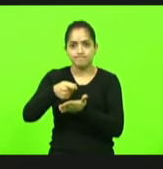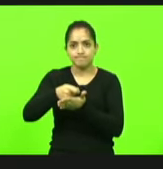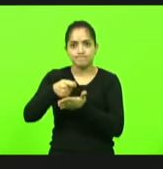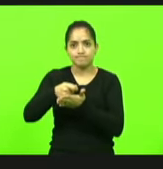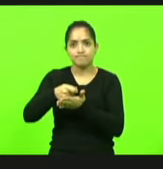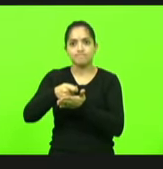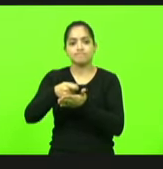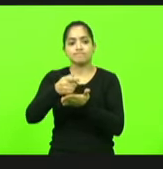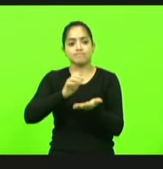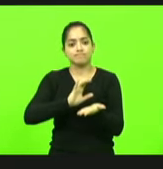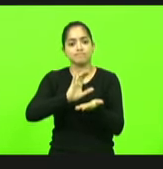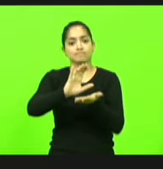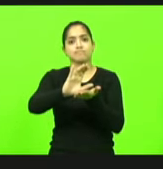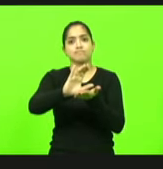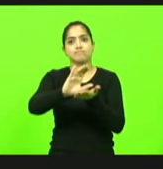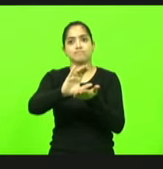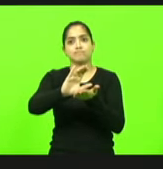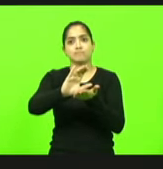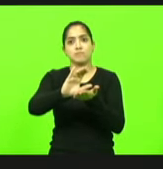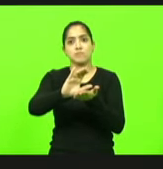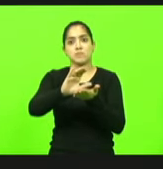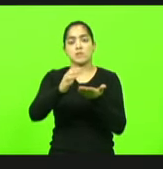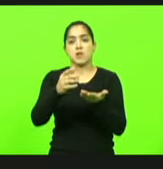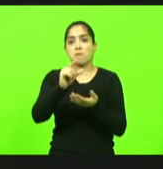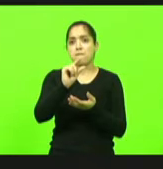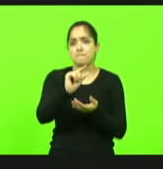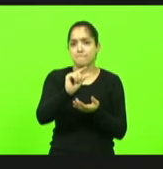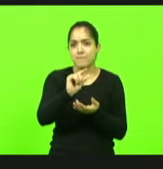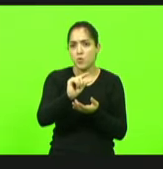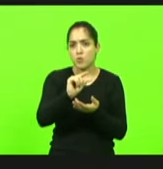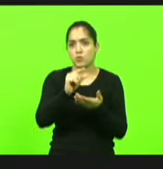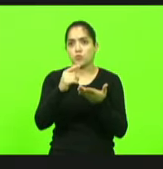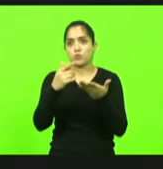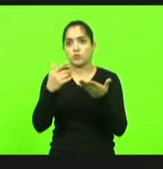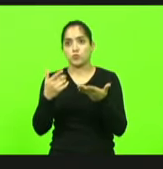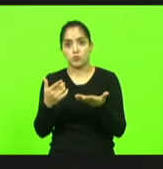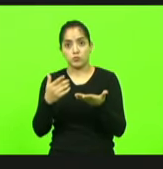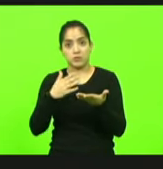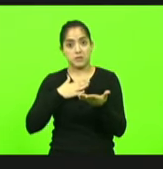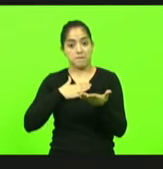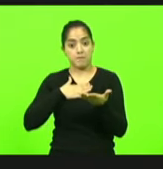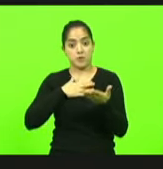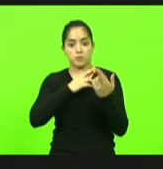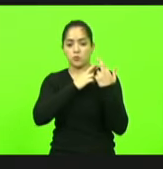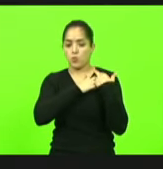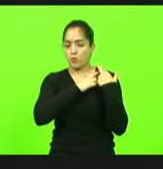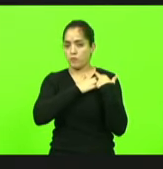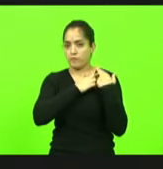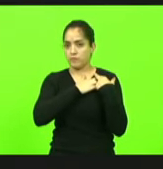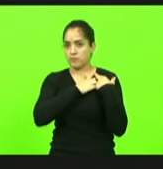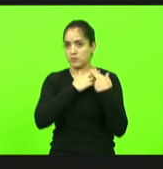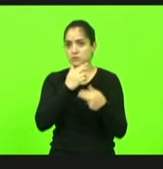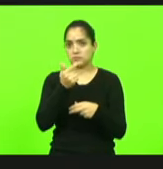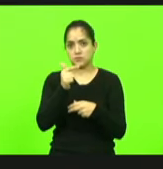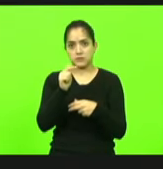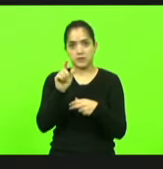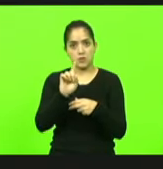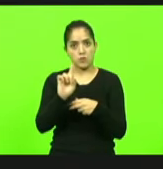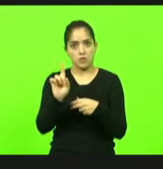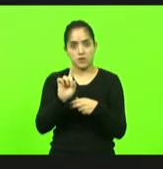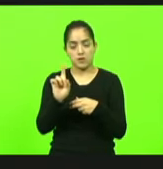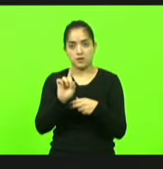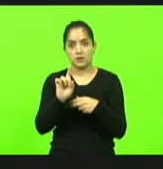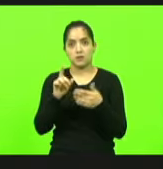recursos que são escassos numa obra federal que não seria nossa atribuição do governo estadual, nós estamos,